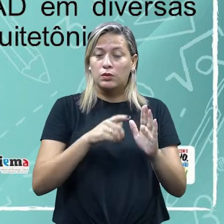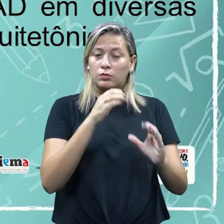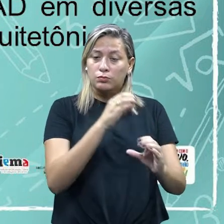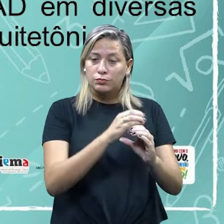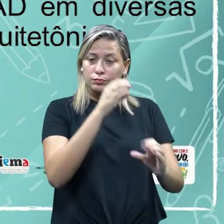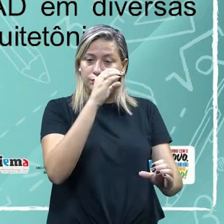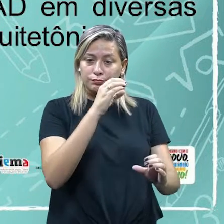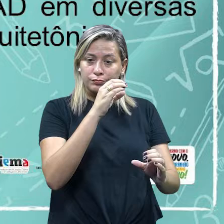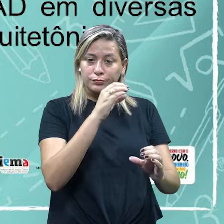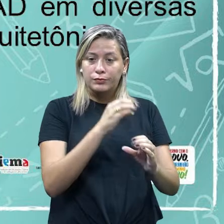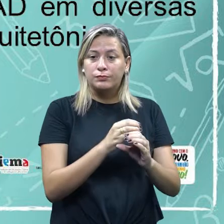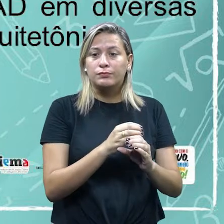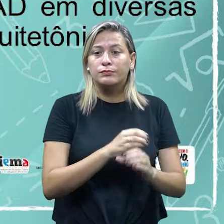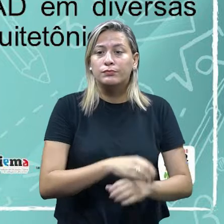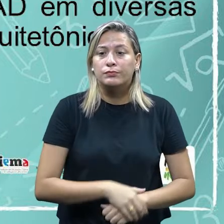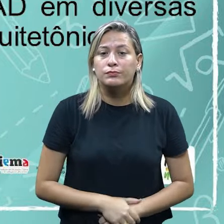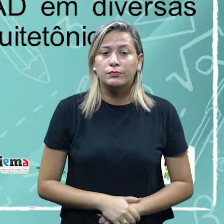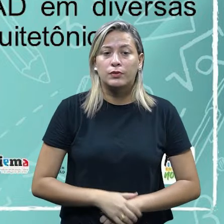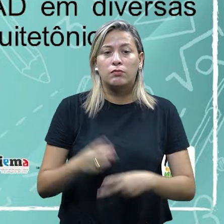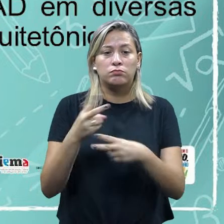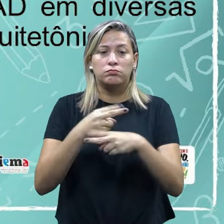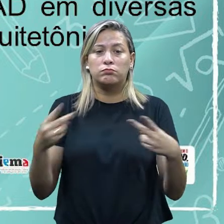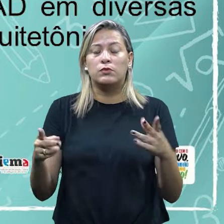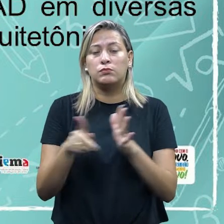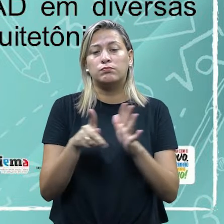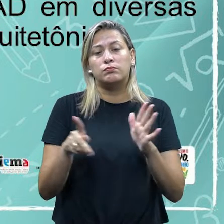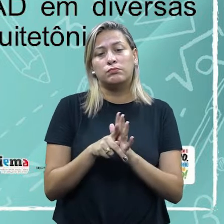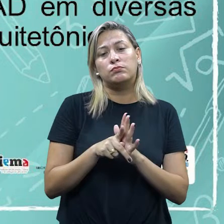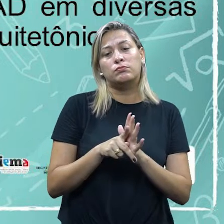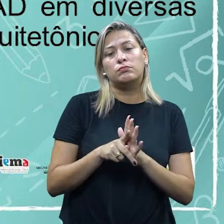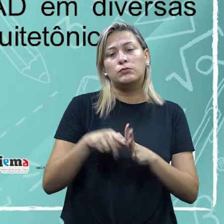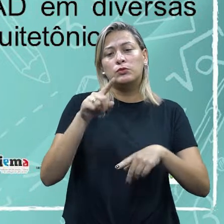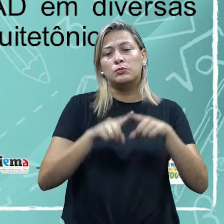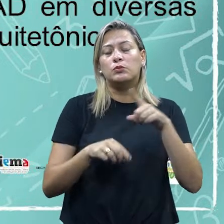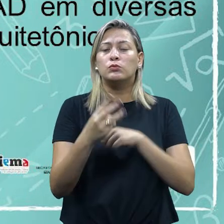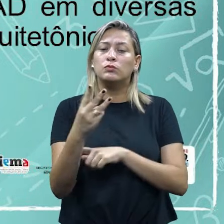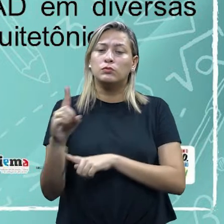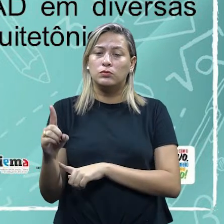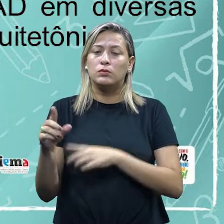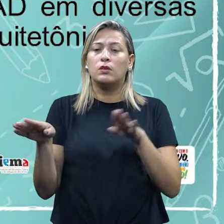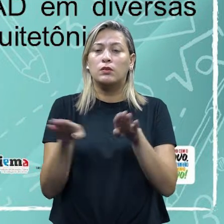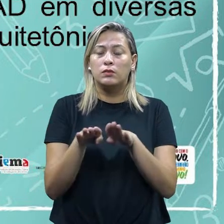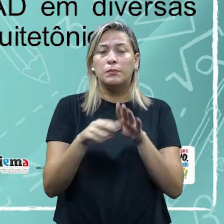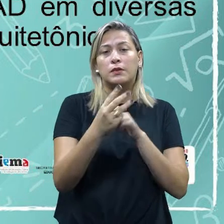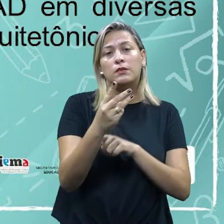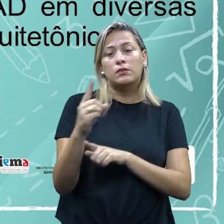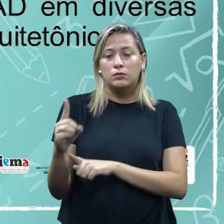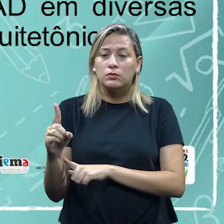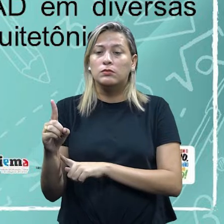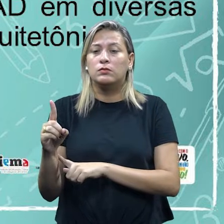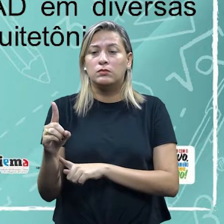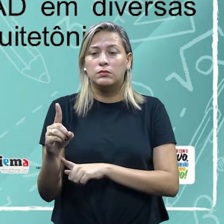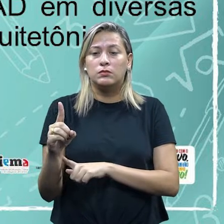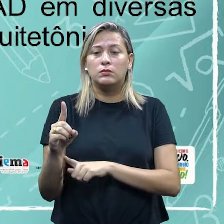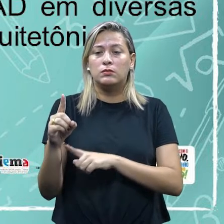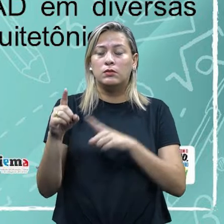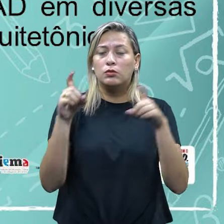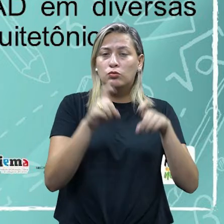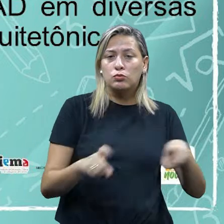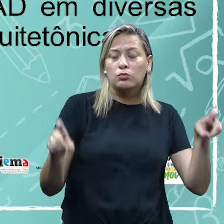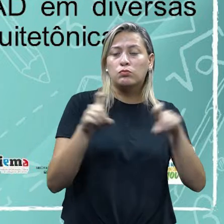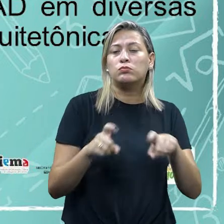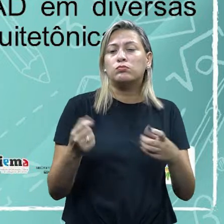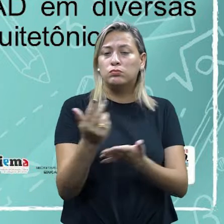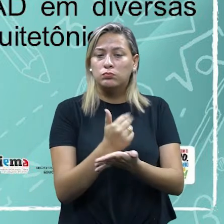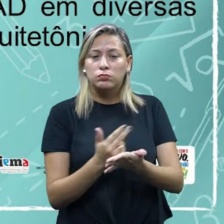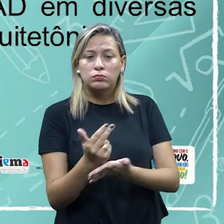engenharia, há inúmeros benefícios da modelagem de produtos em 3D e modelagem 3D CAD em diversas indústrias. Então a